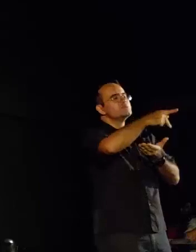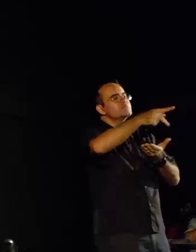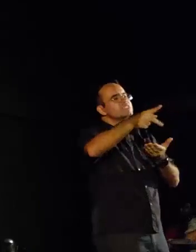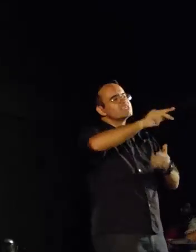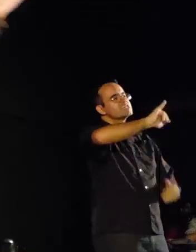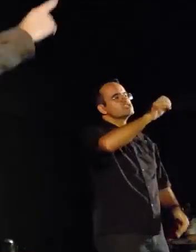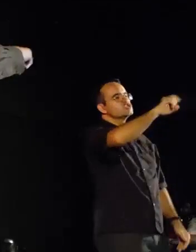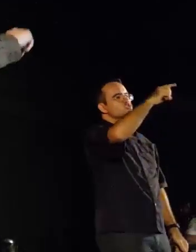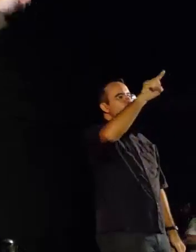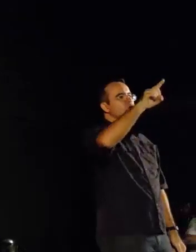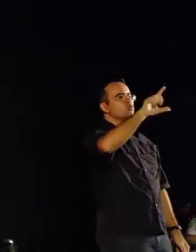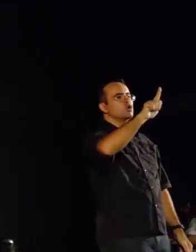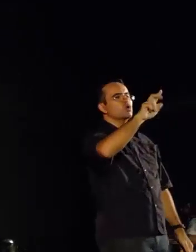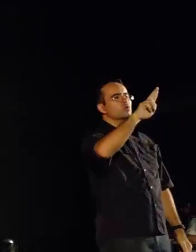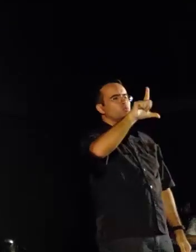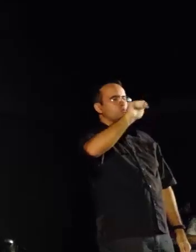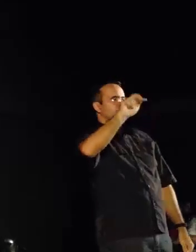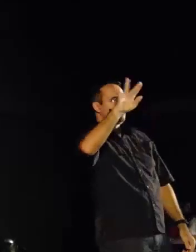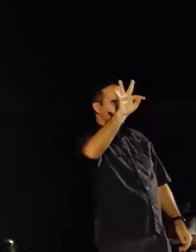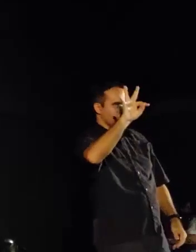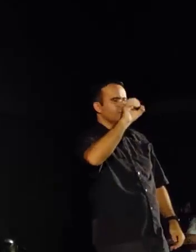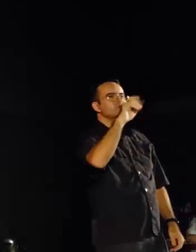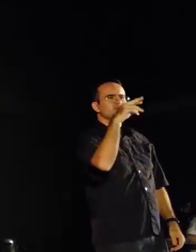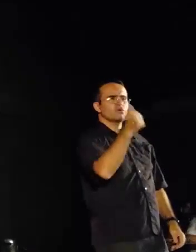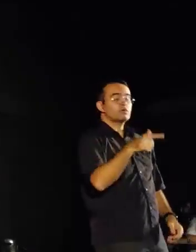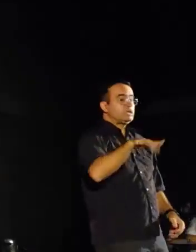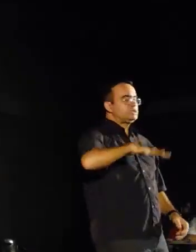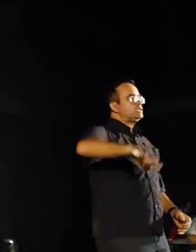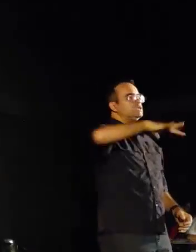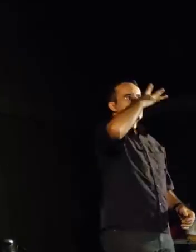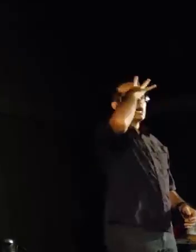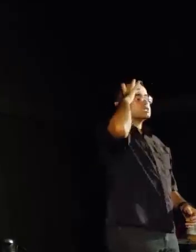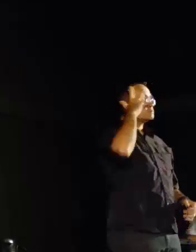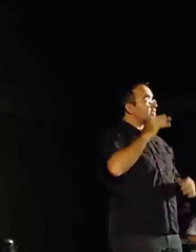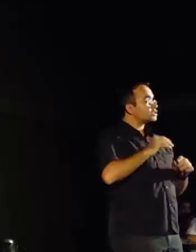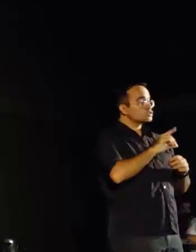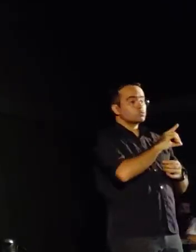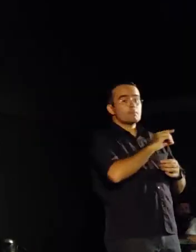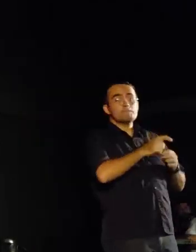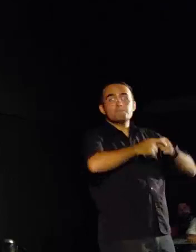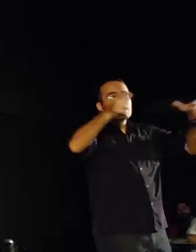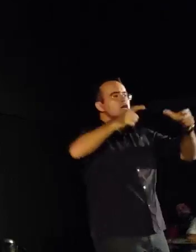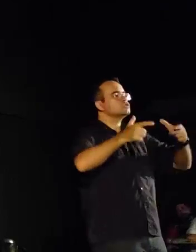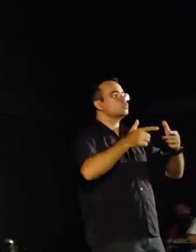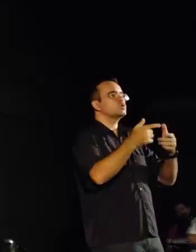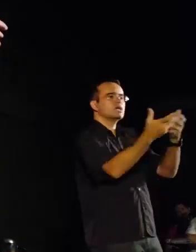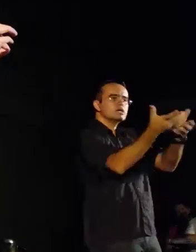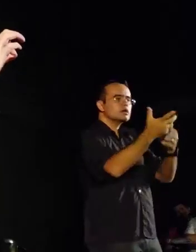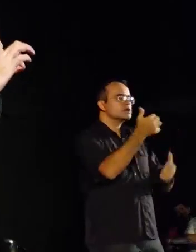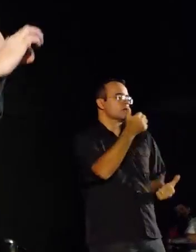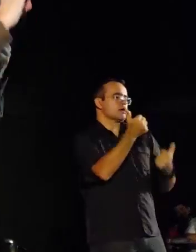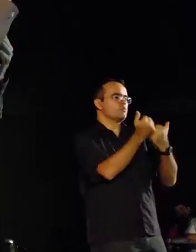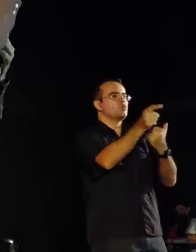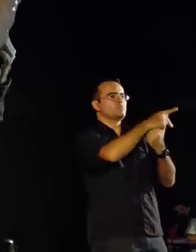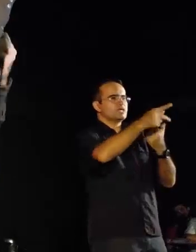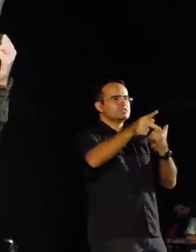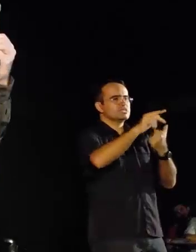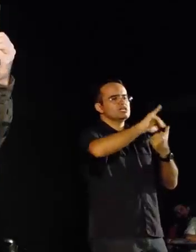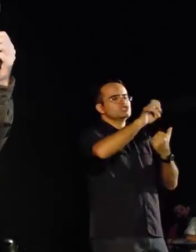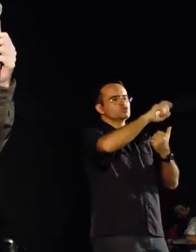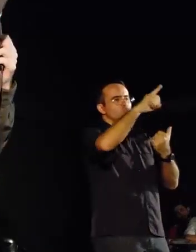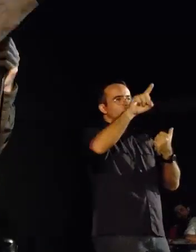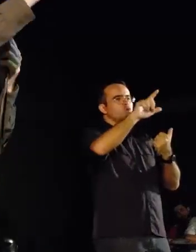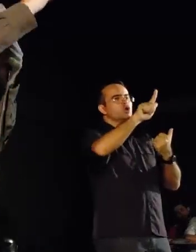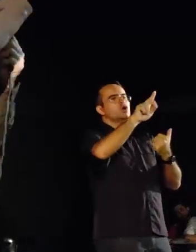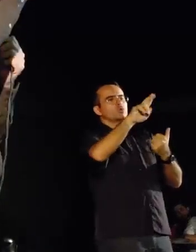59%, dentro de uma situação de tensão absoluta, ou seja, a maioria absoluta era a favor. Se você pega hoje quais são